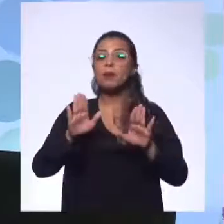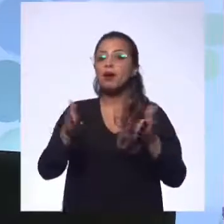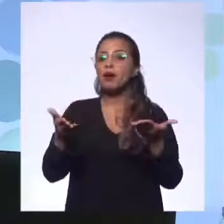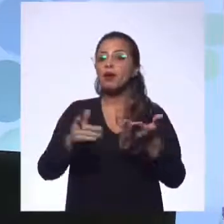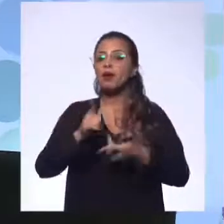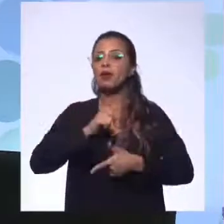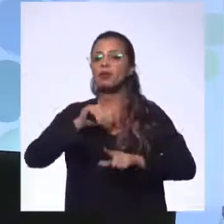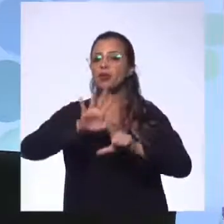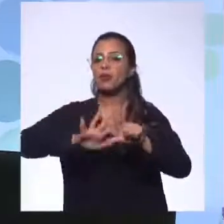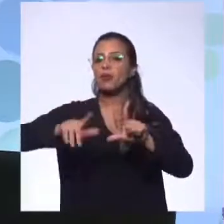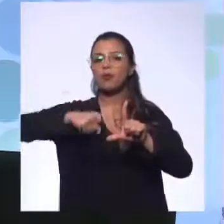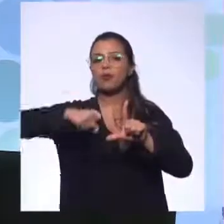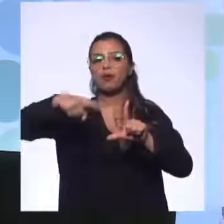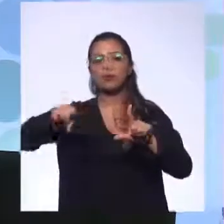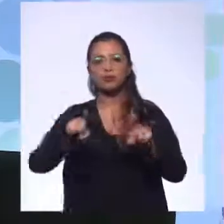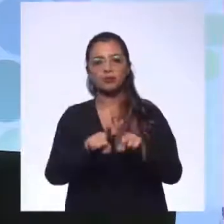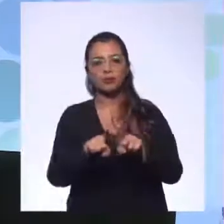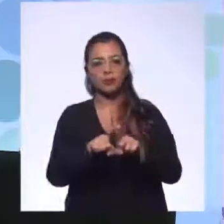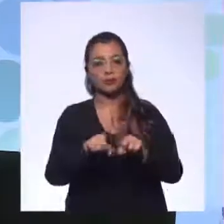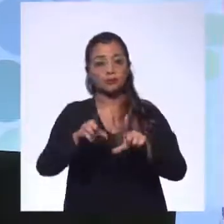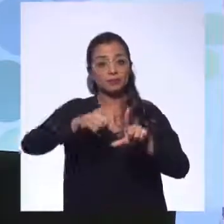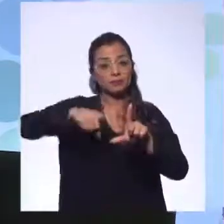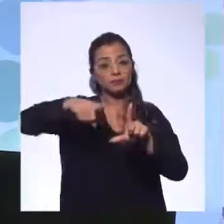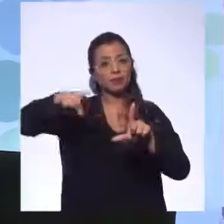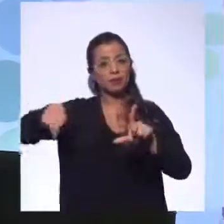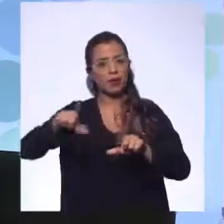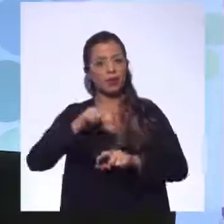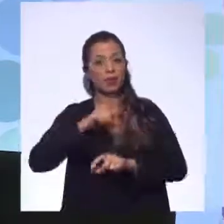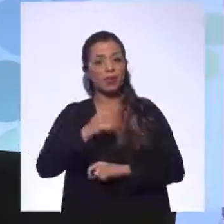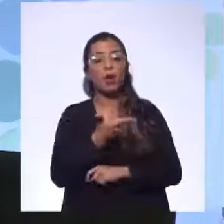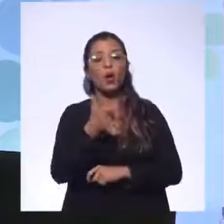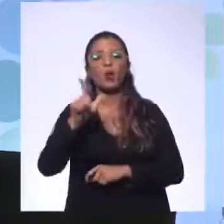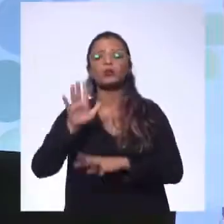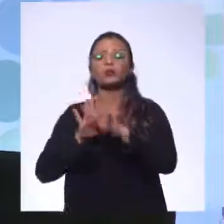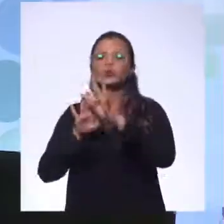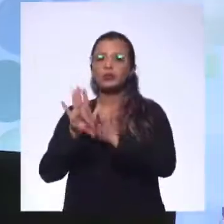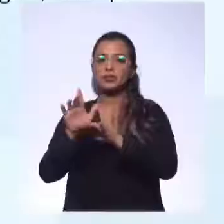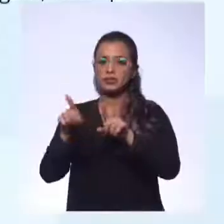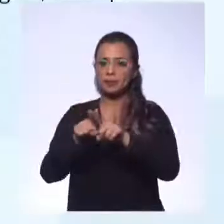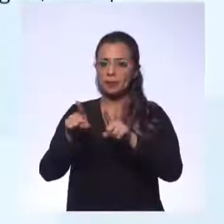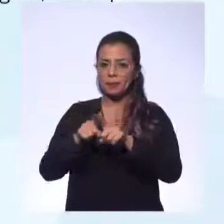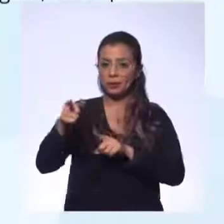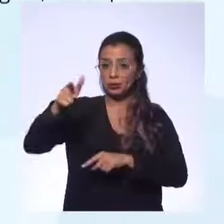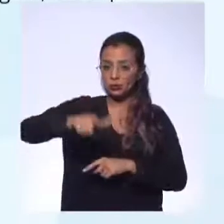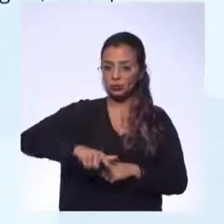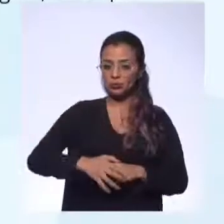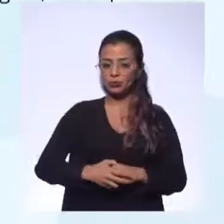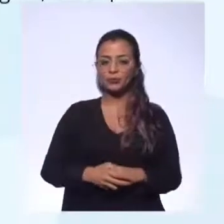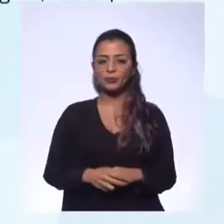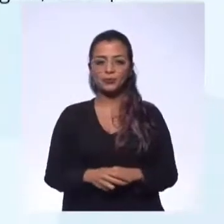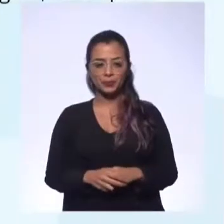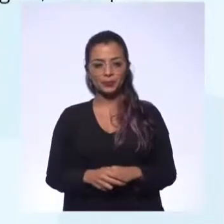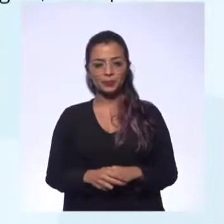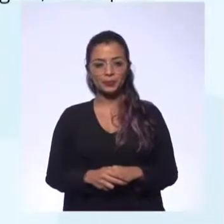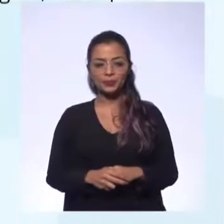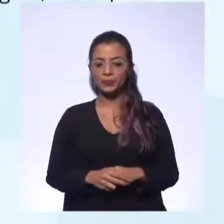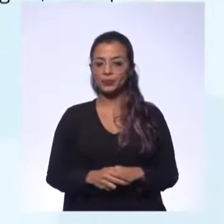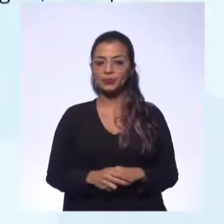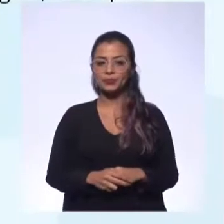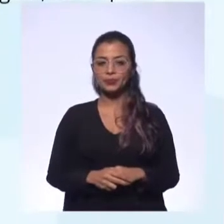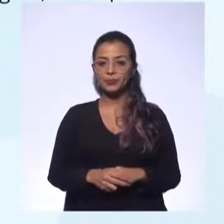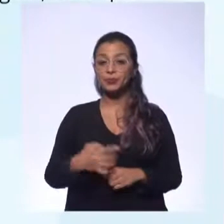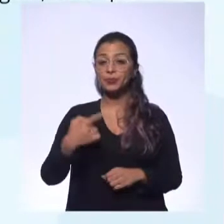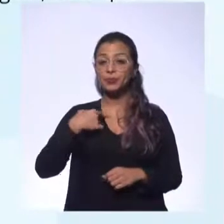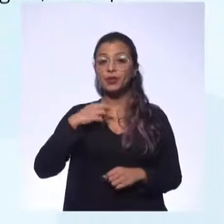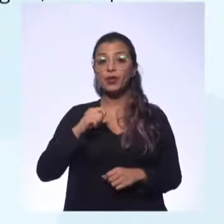um gráfico. Então, depois do gráfico, acho que a gente tem um outro texto. Vamos para mais um texto? Bora lá. Quem lê? Eu e você, para o